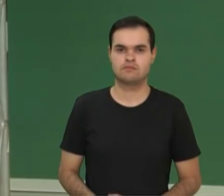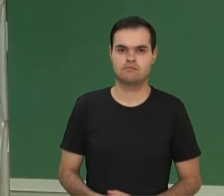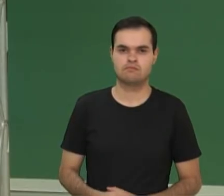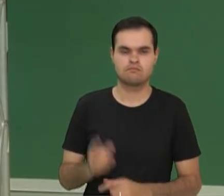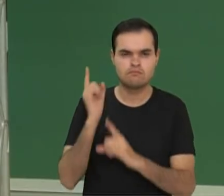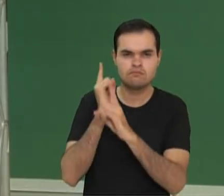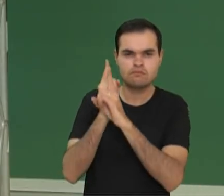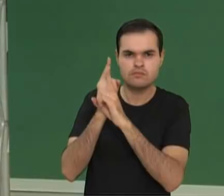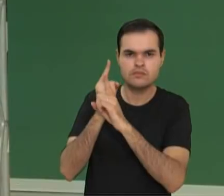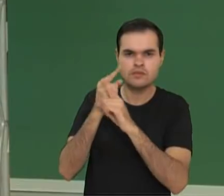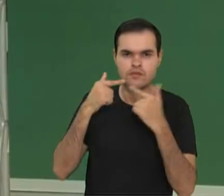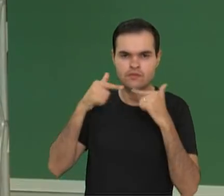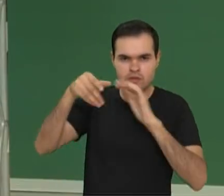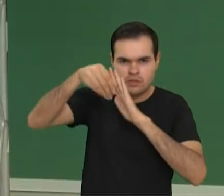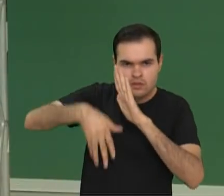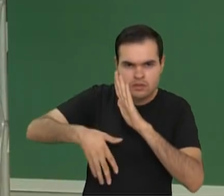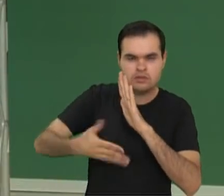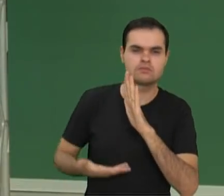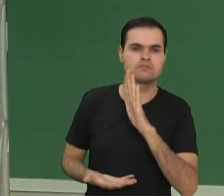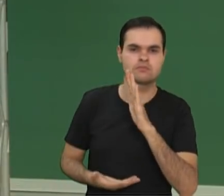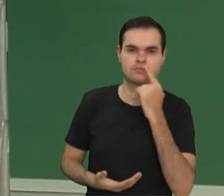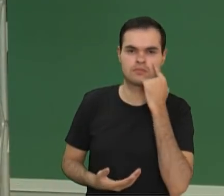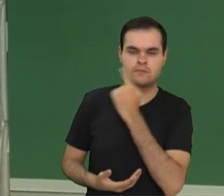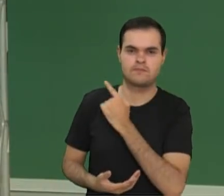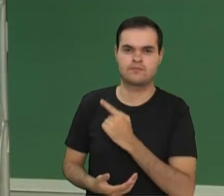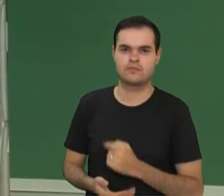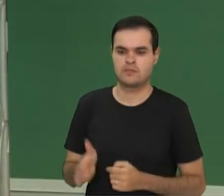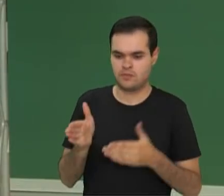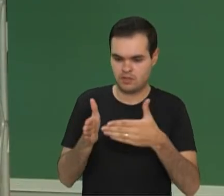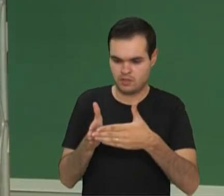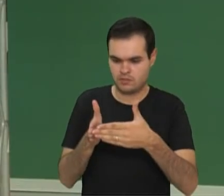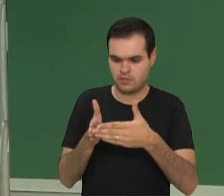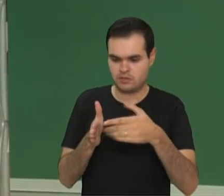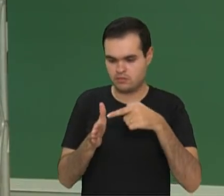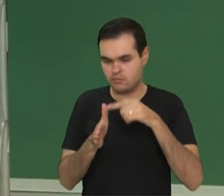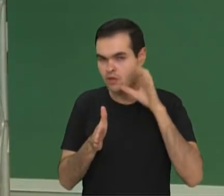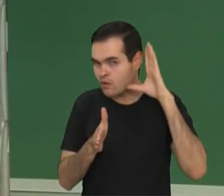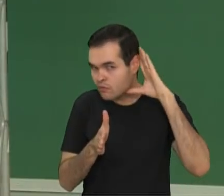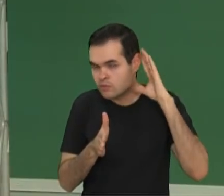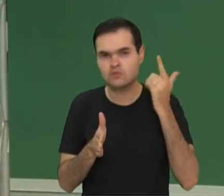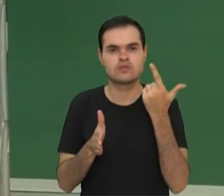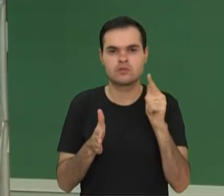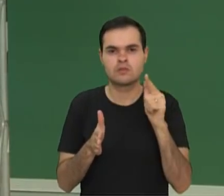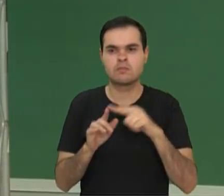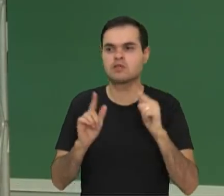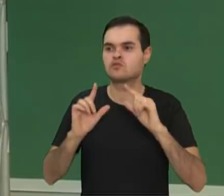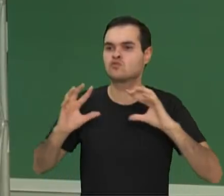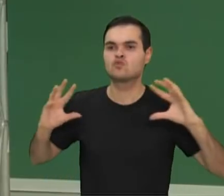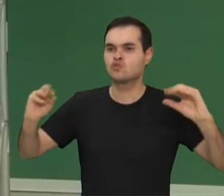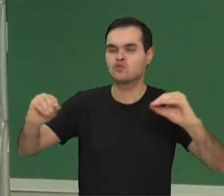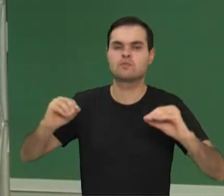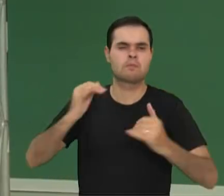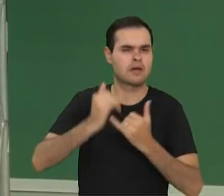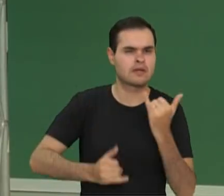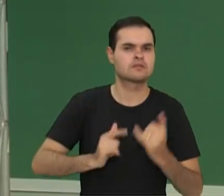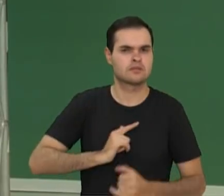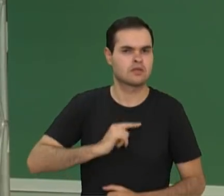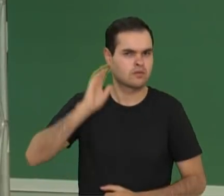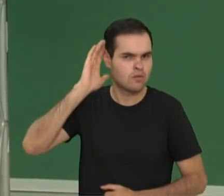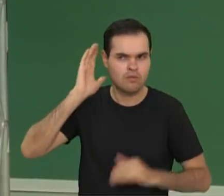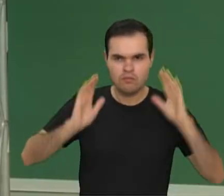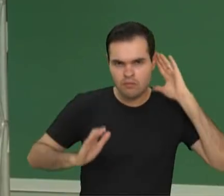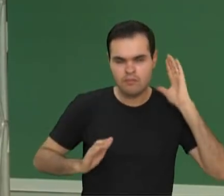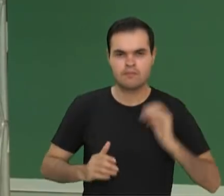Identificou a figura de linguagem? Veja comigo o trecho. As paredes não têm ouvidos, mas todo o resto parece ter. Veja